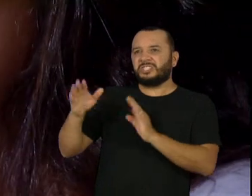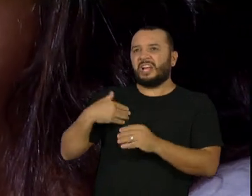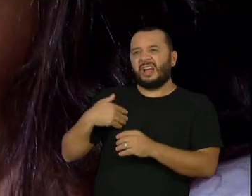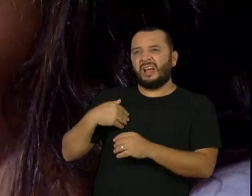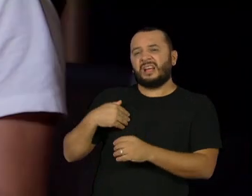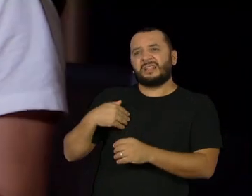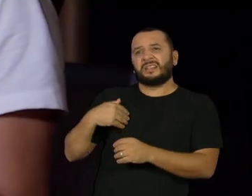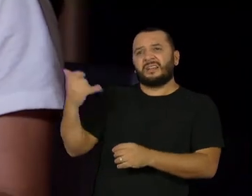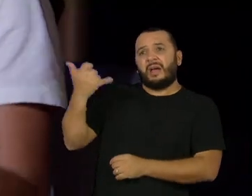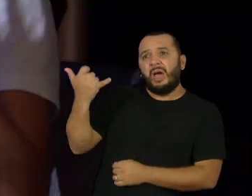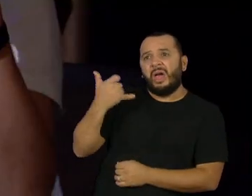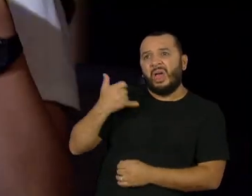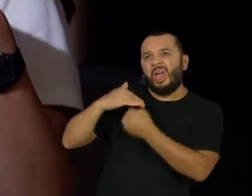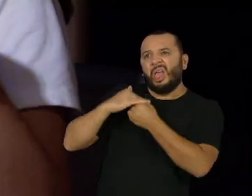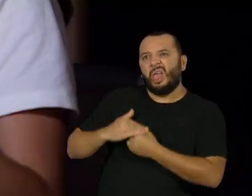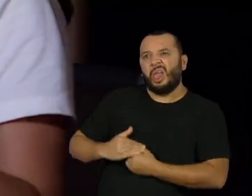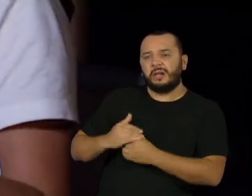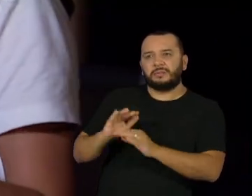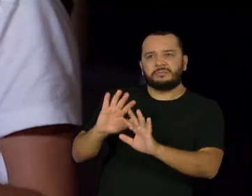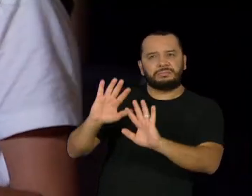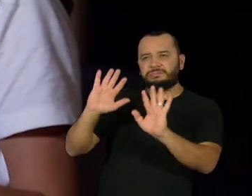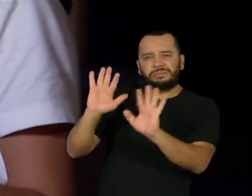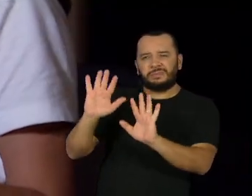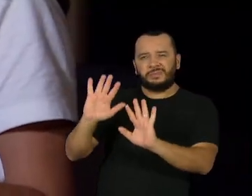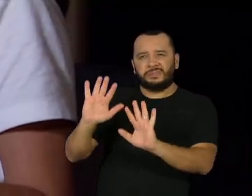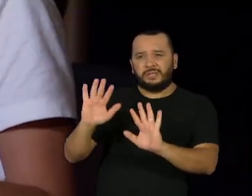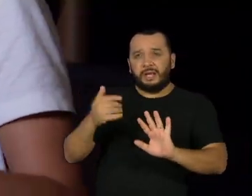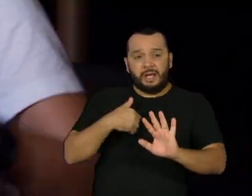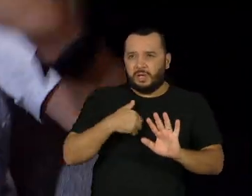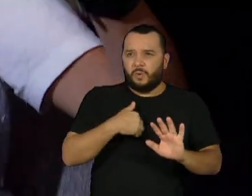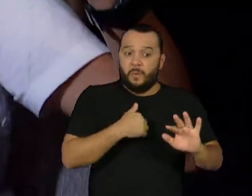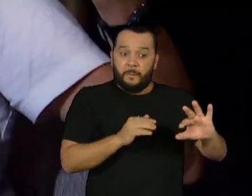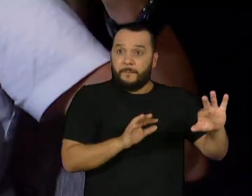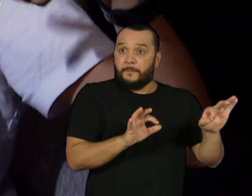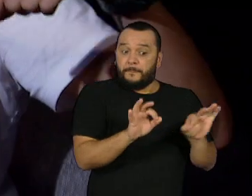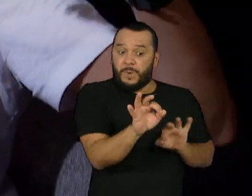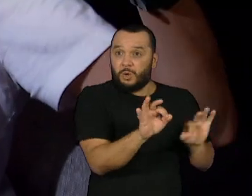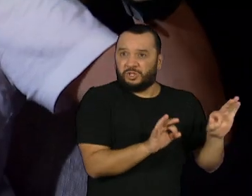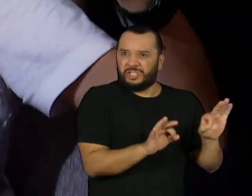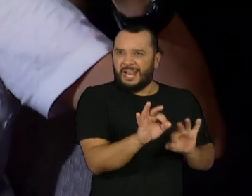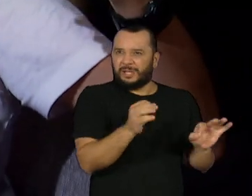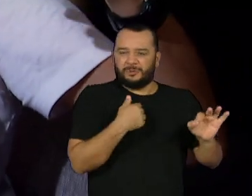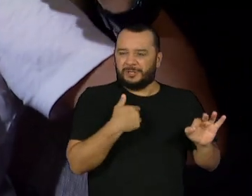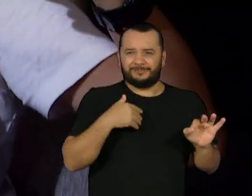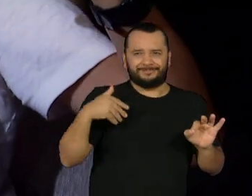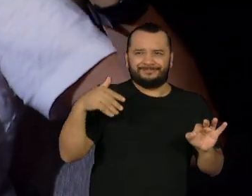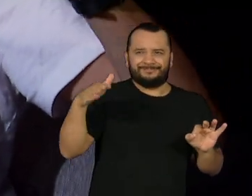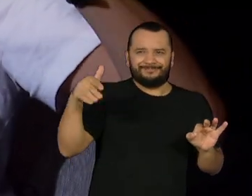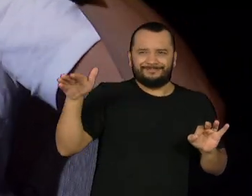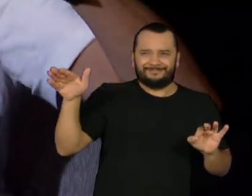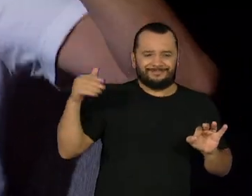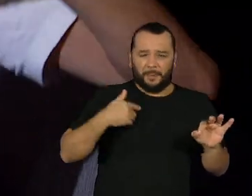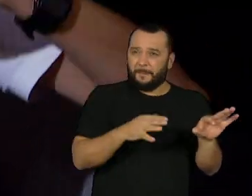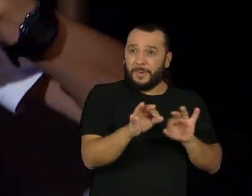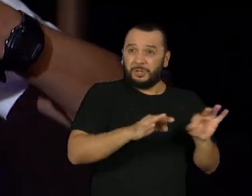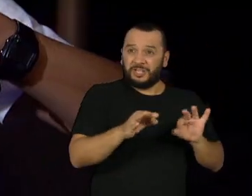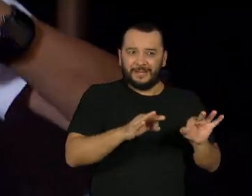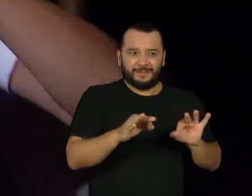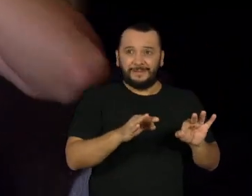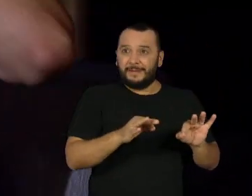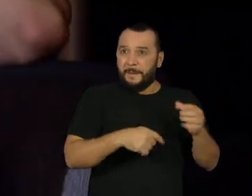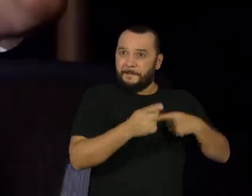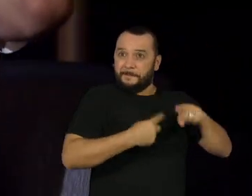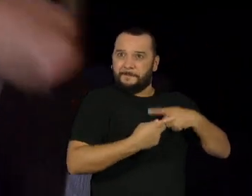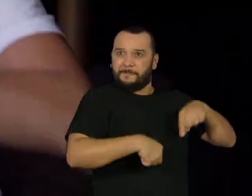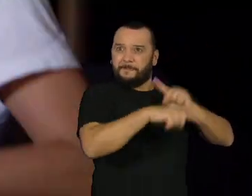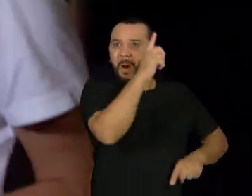muito. Mas quando a gente recebeu eles antes e a gente chega, de repente tudo que a gente ouviu antes, ele vira a nosso favor.